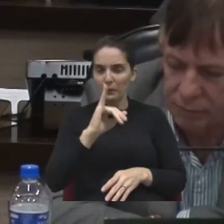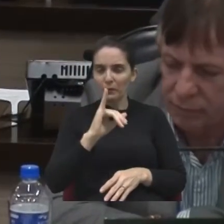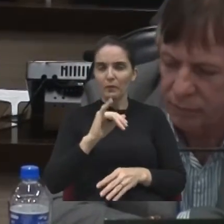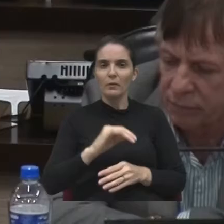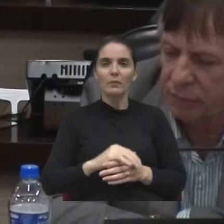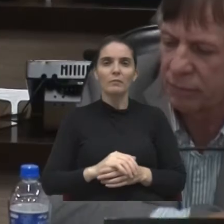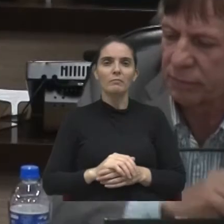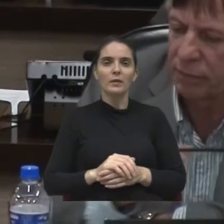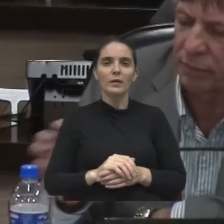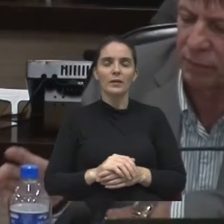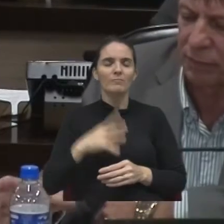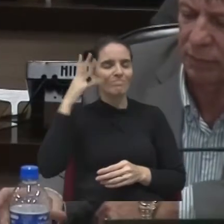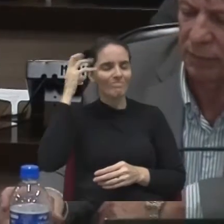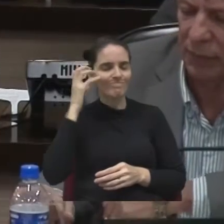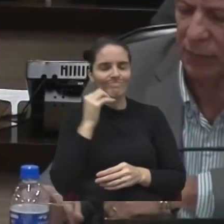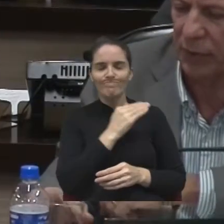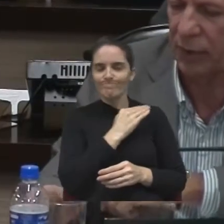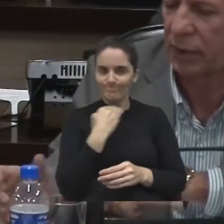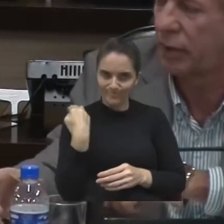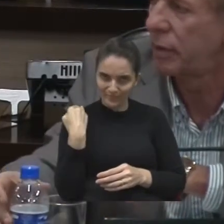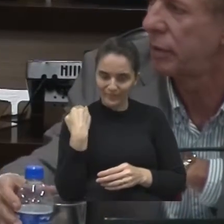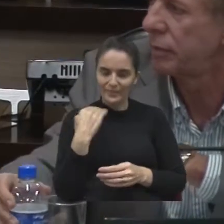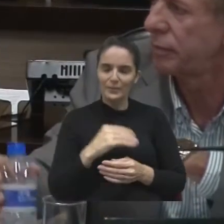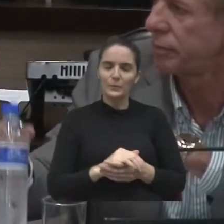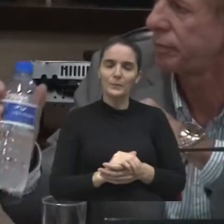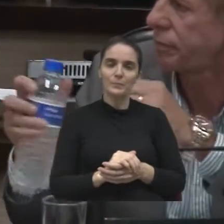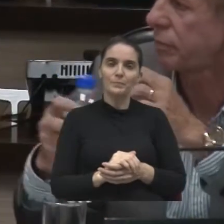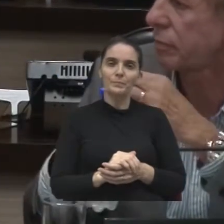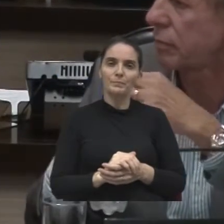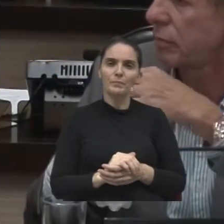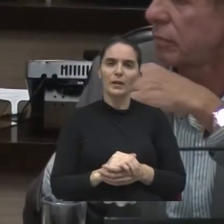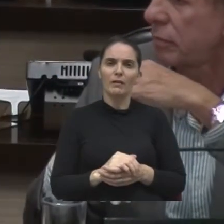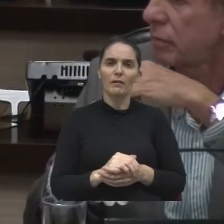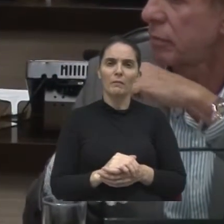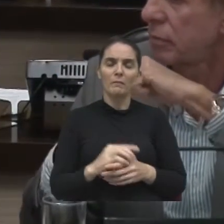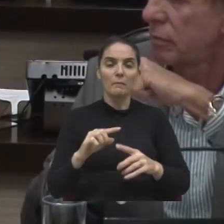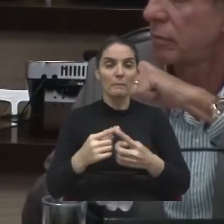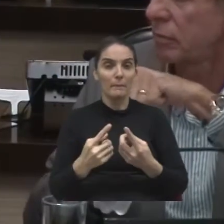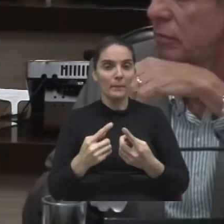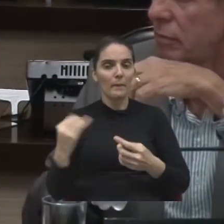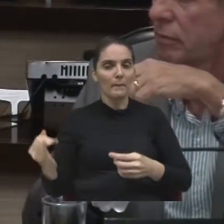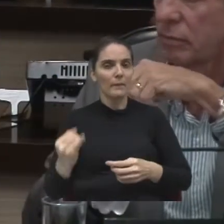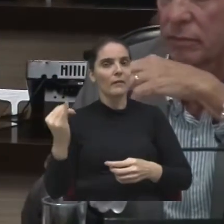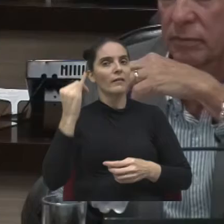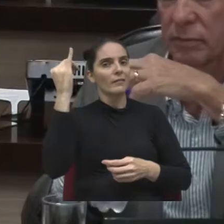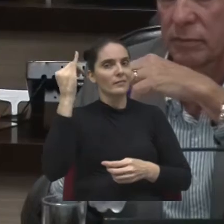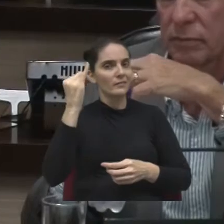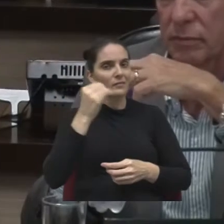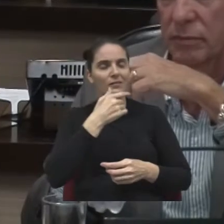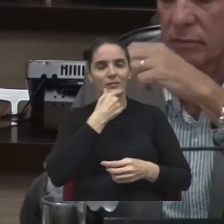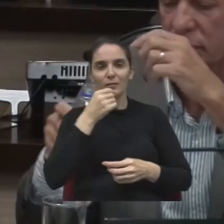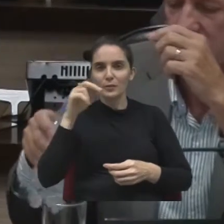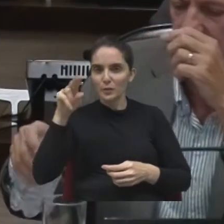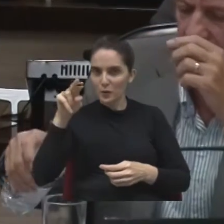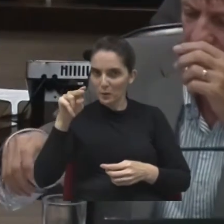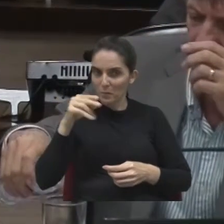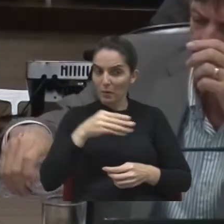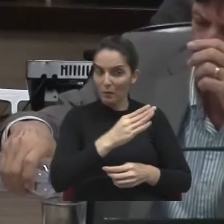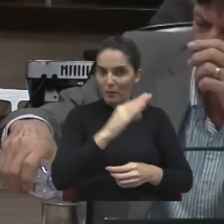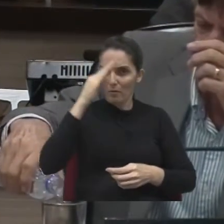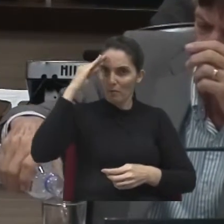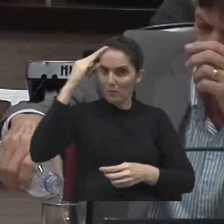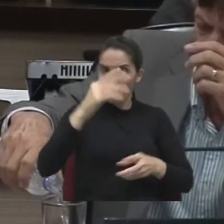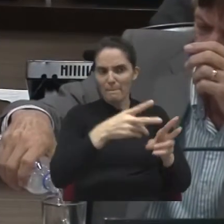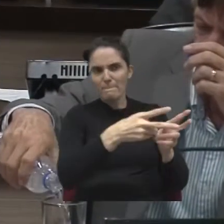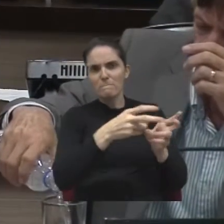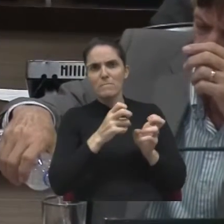falecer, e quanto foi importante ele ter feito o tiro de guerra. Nós percebemos a